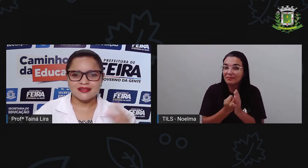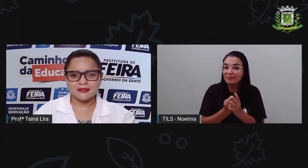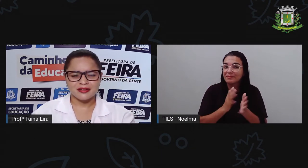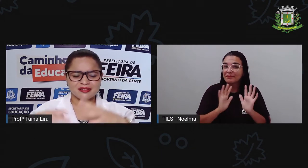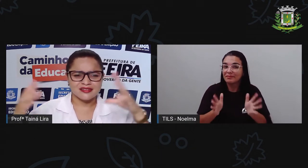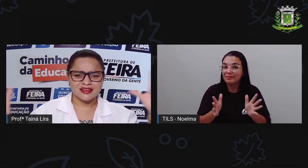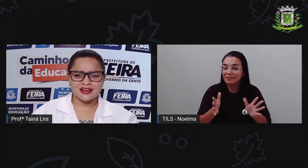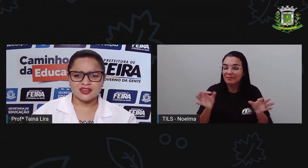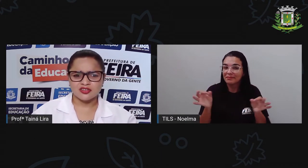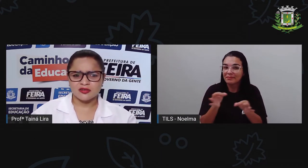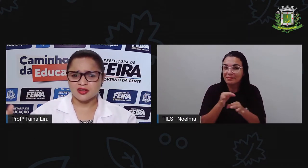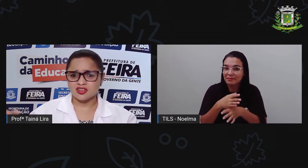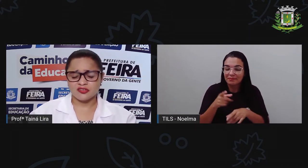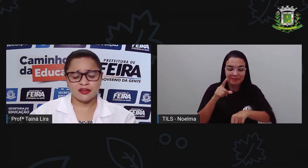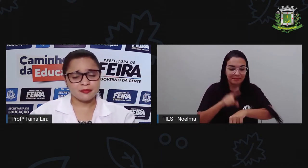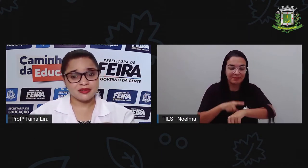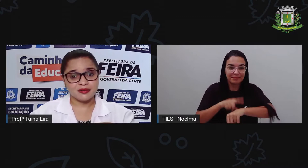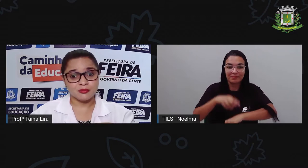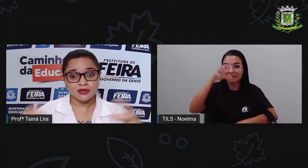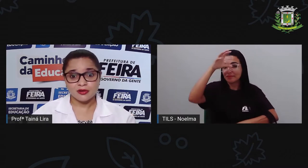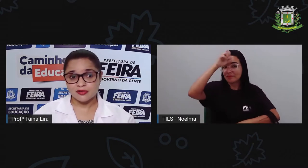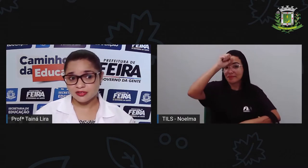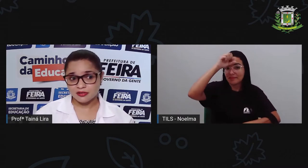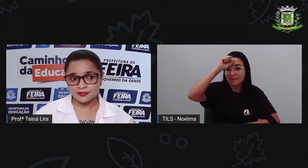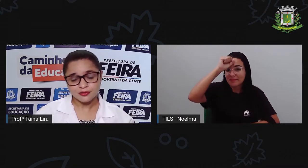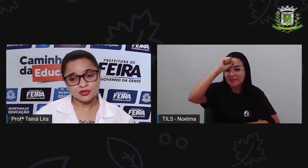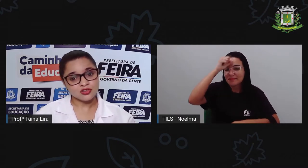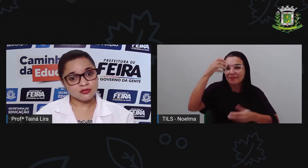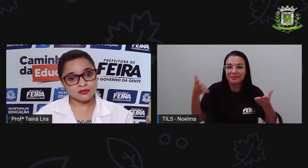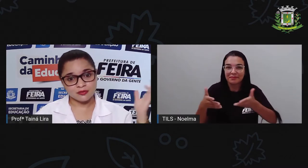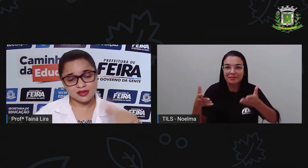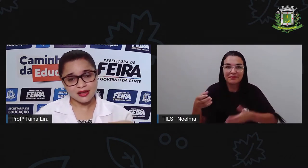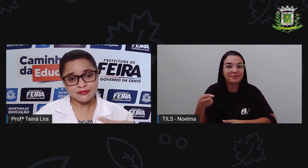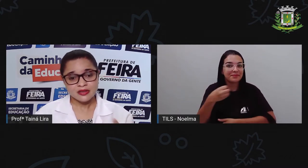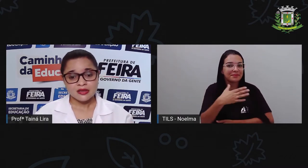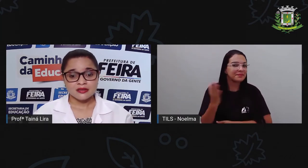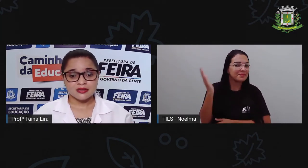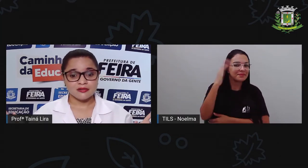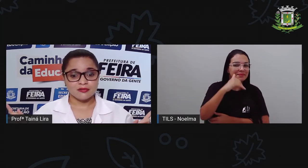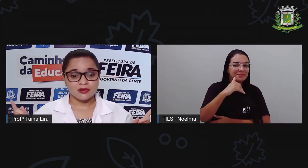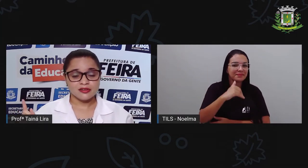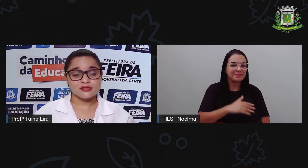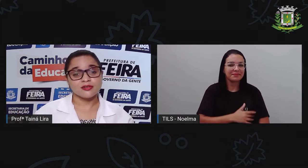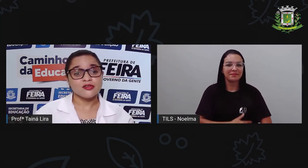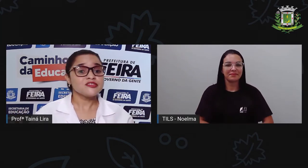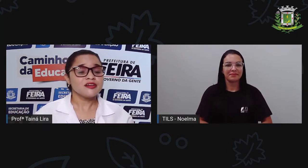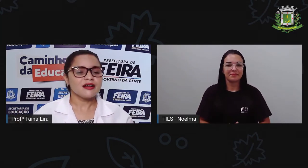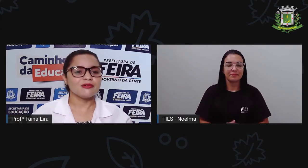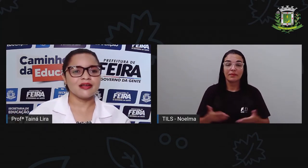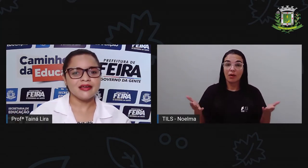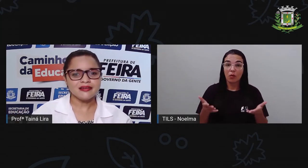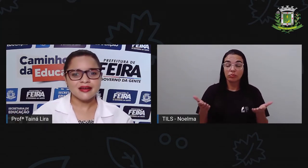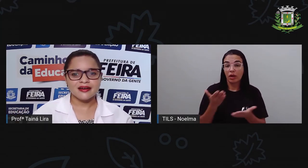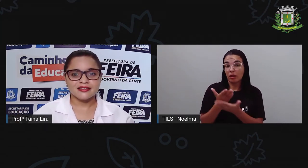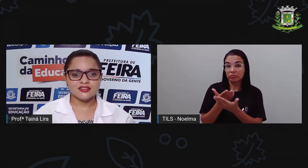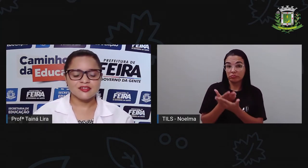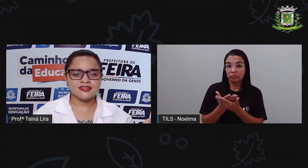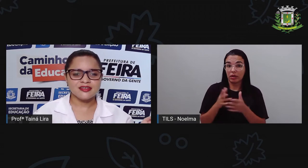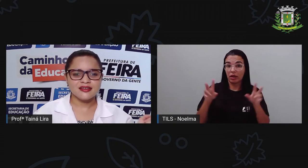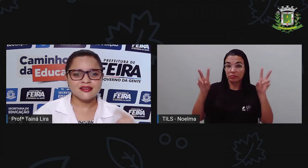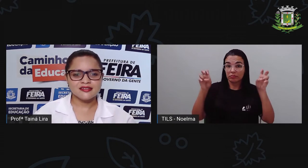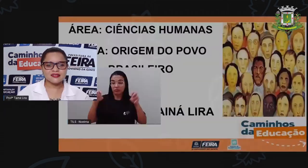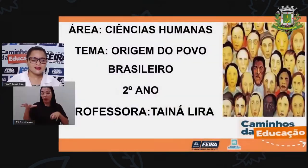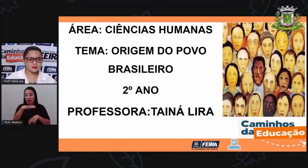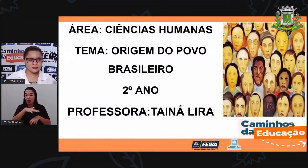mais aprendizagem? A gente vai aprender muita coisa nova hoje, então vamos lá? Então, olha só, nossa aula é na área de